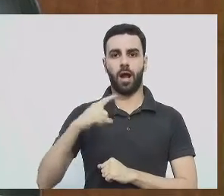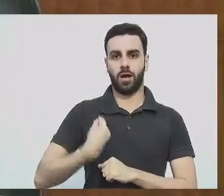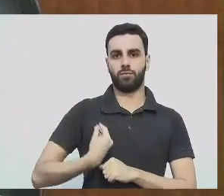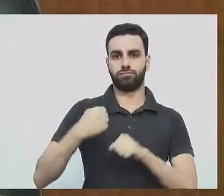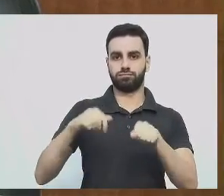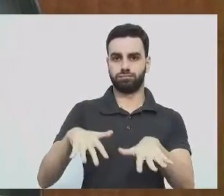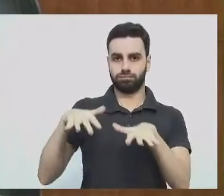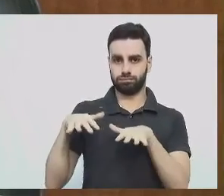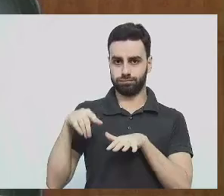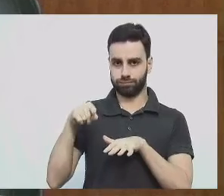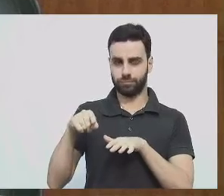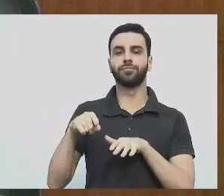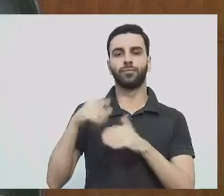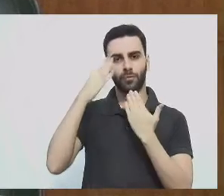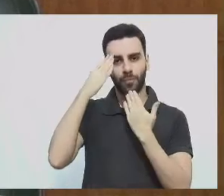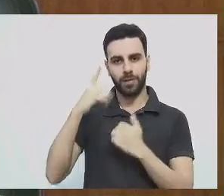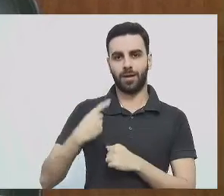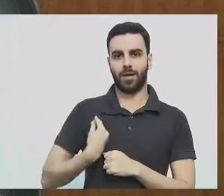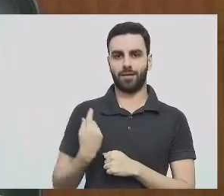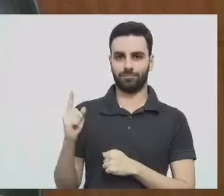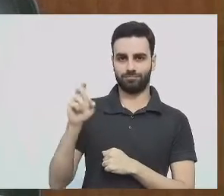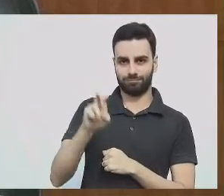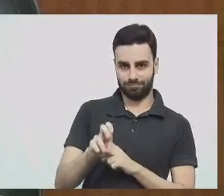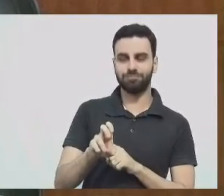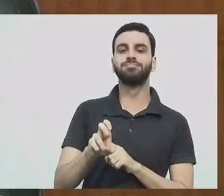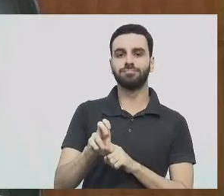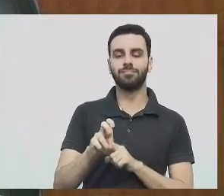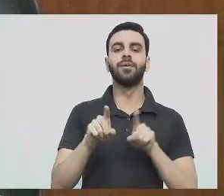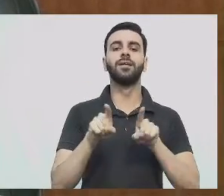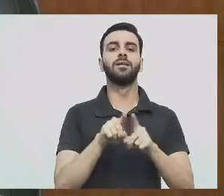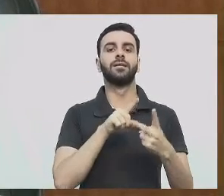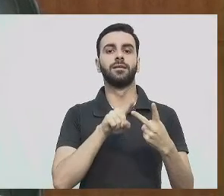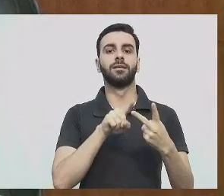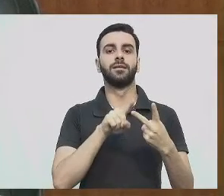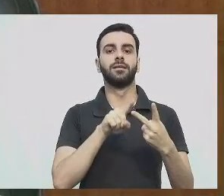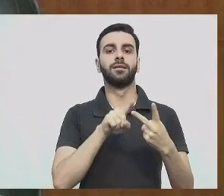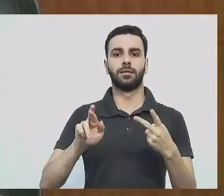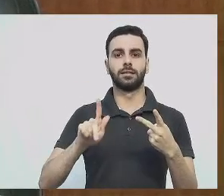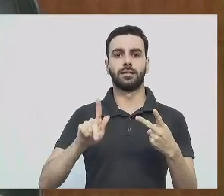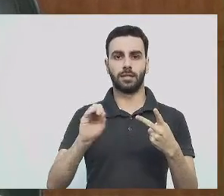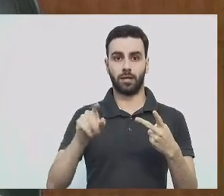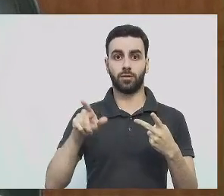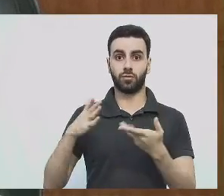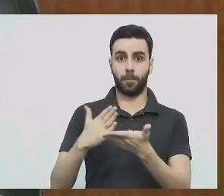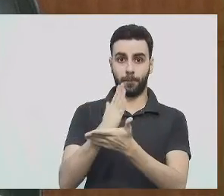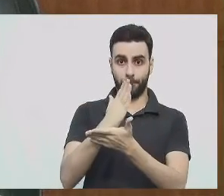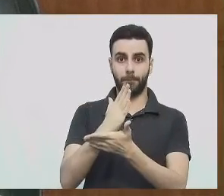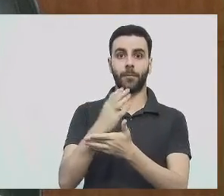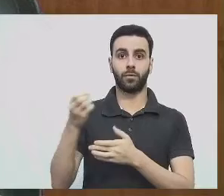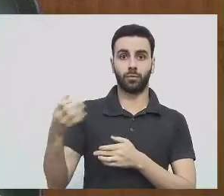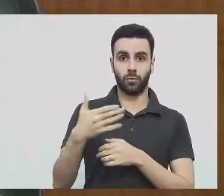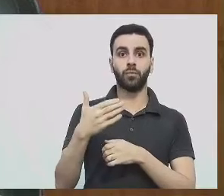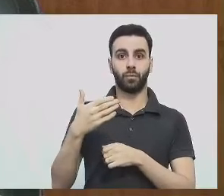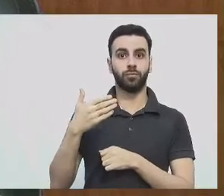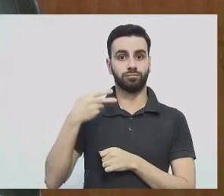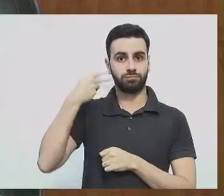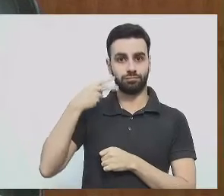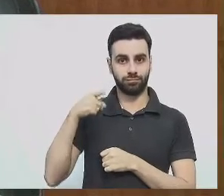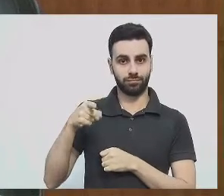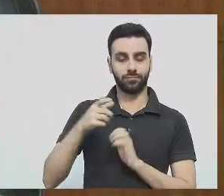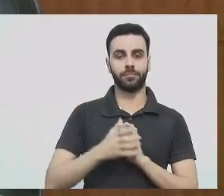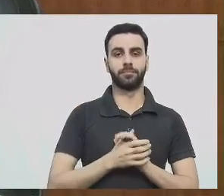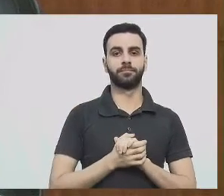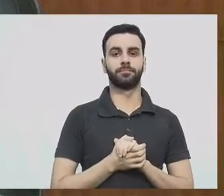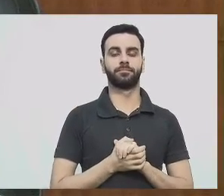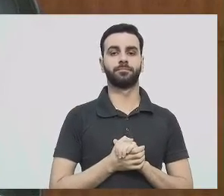gente. Obrigado pela presença, viu, Charrão? Cumprimentar aqui o Sérgio, Sérgio da Farmácia, vereador eleito, que está aqui com a